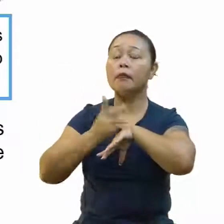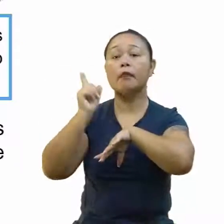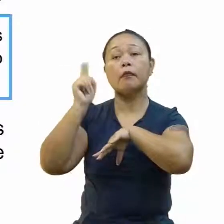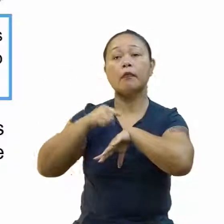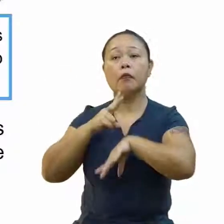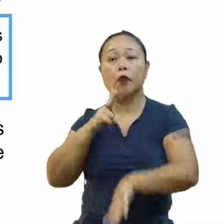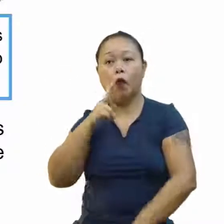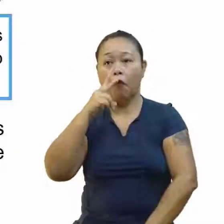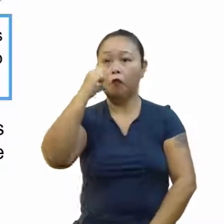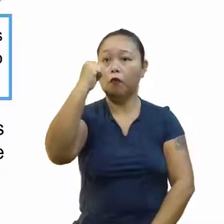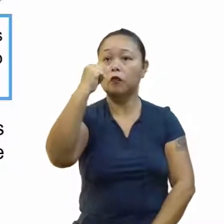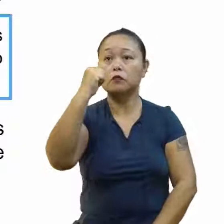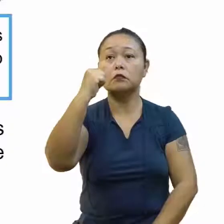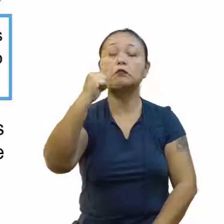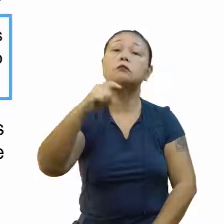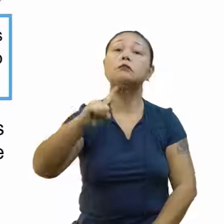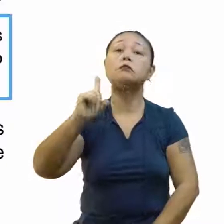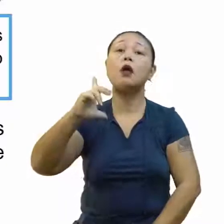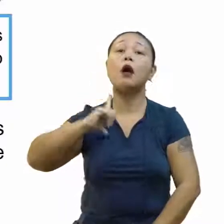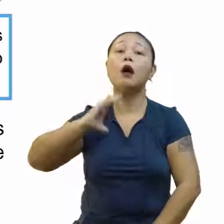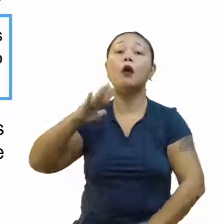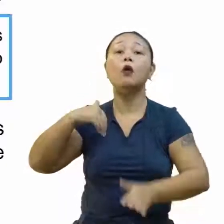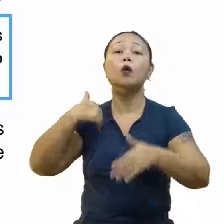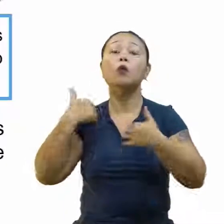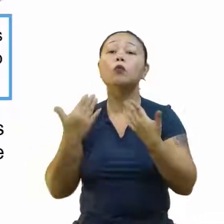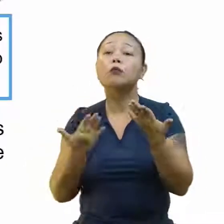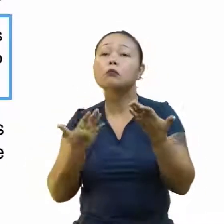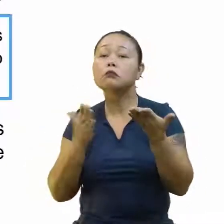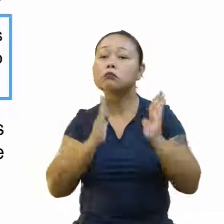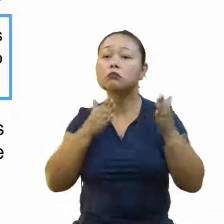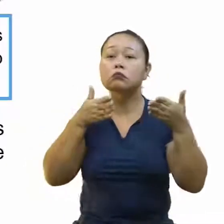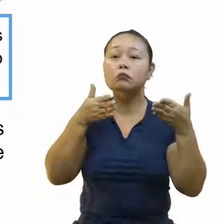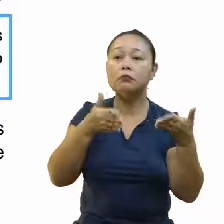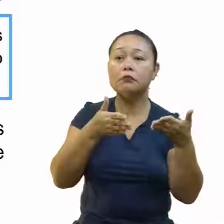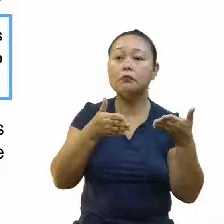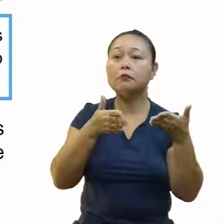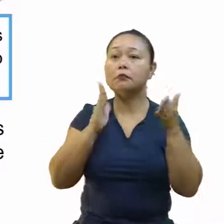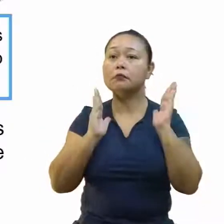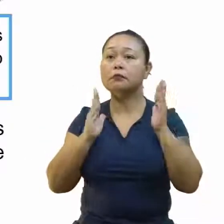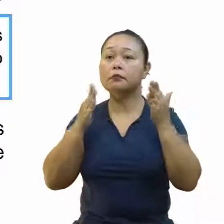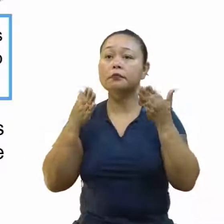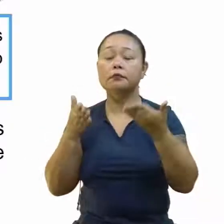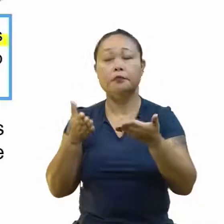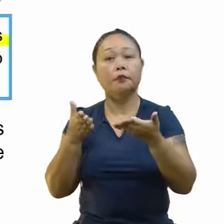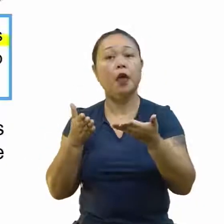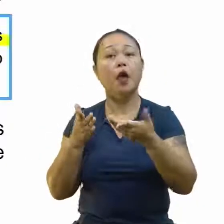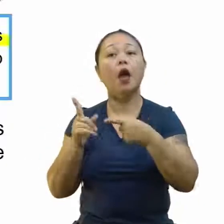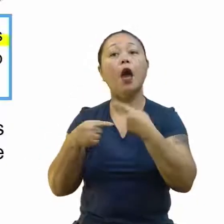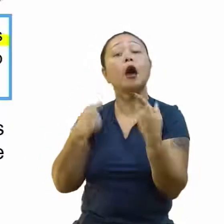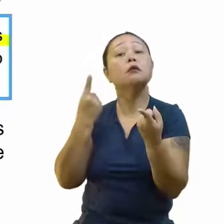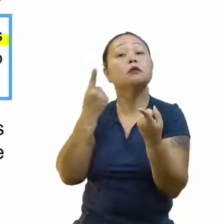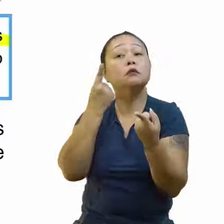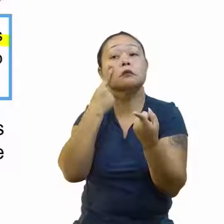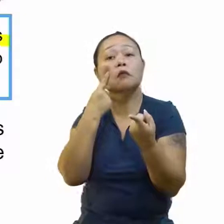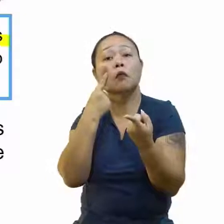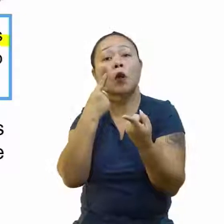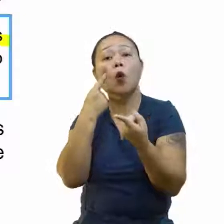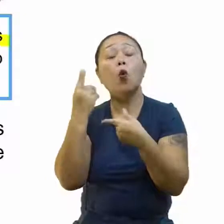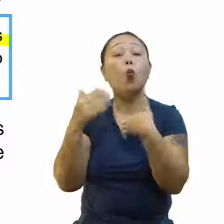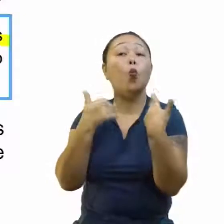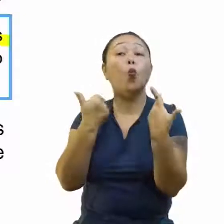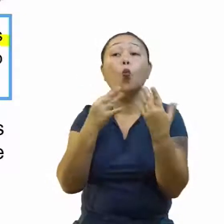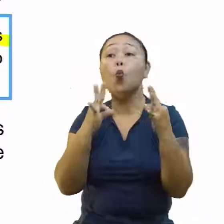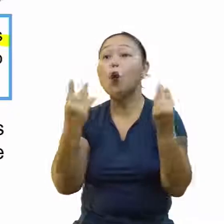de força. E aí eu vou trabalhar especificamente, né? O treinamento de força vai beneficiar quase todas